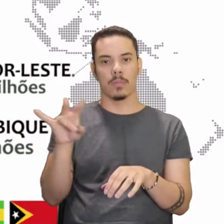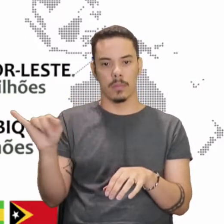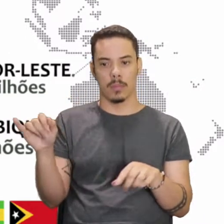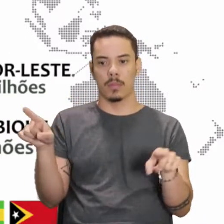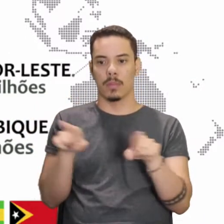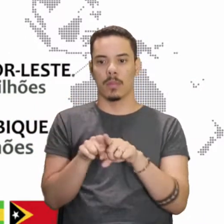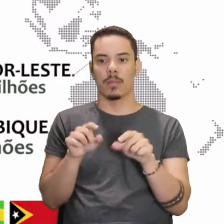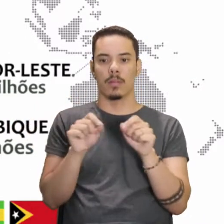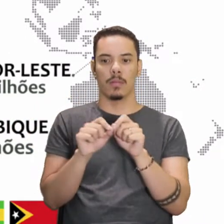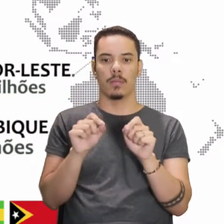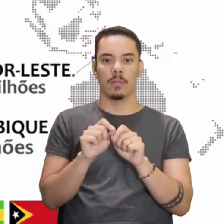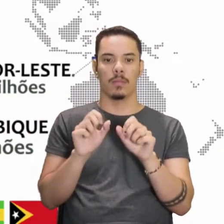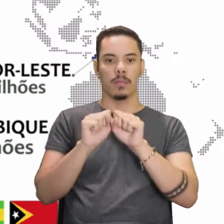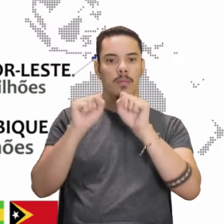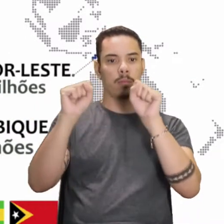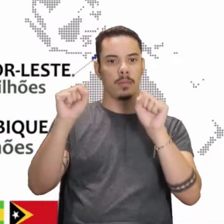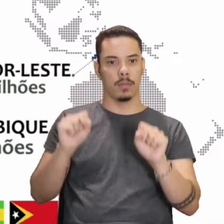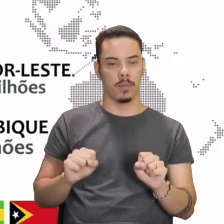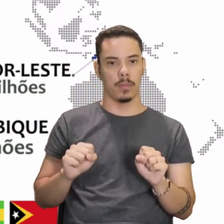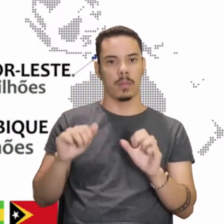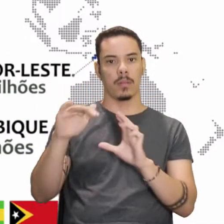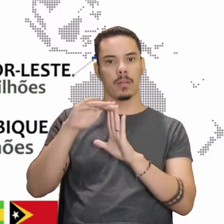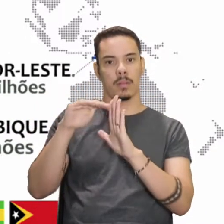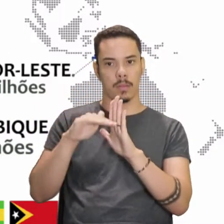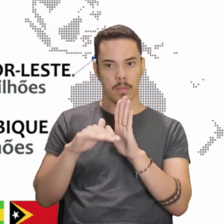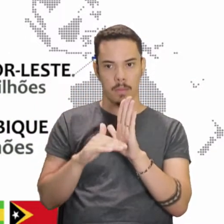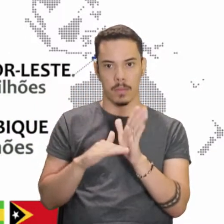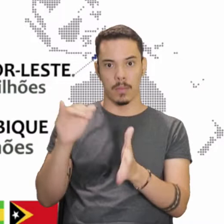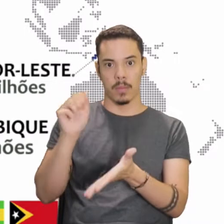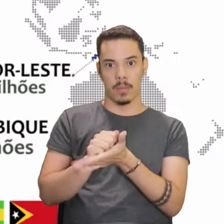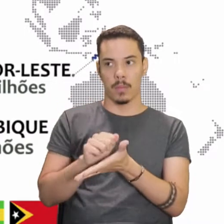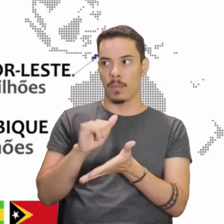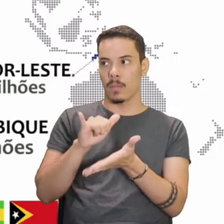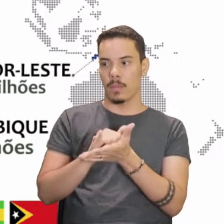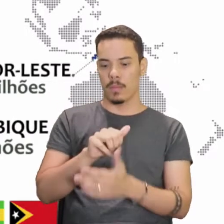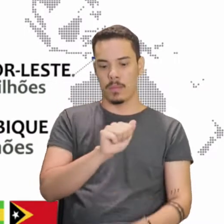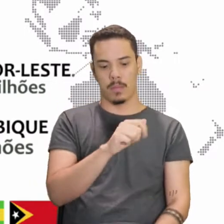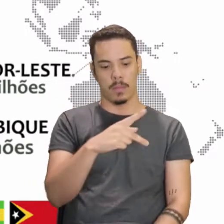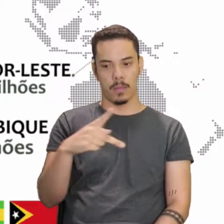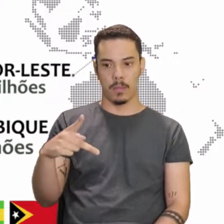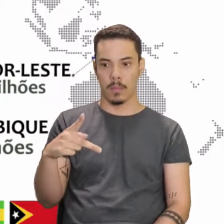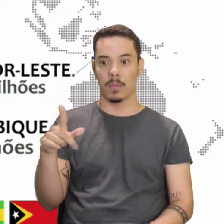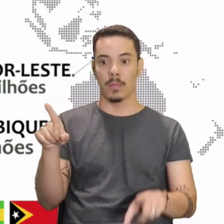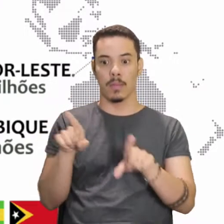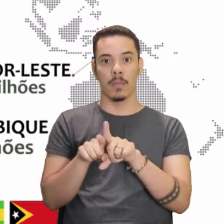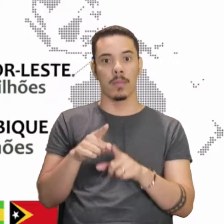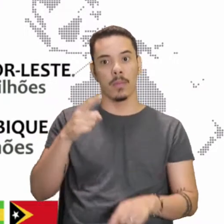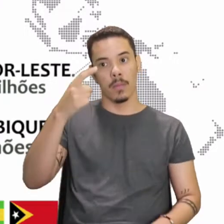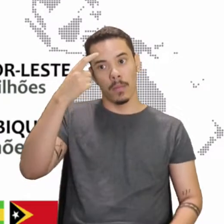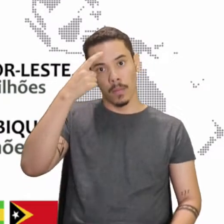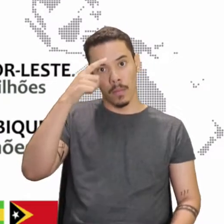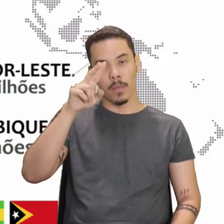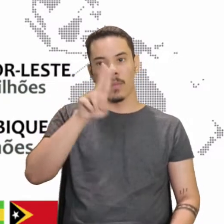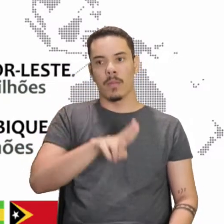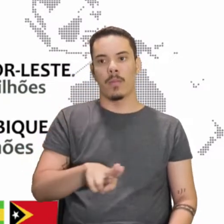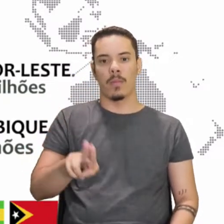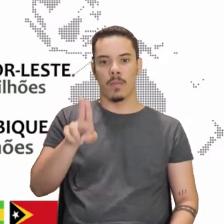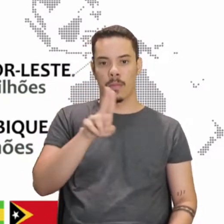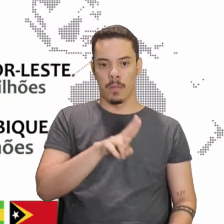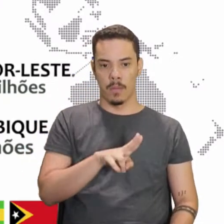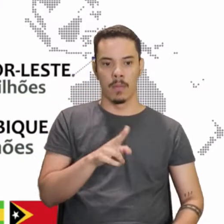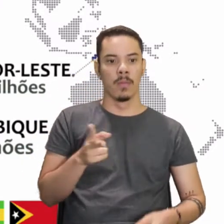fazer sistemas, programas e aplicativos também pensando nos usuários